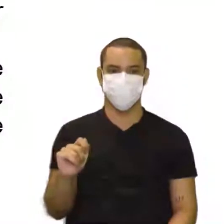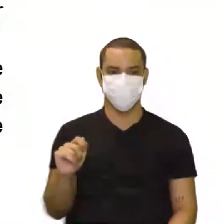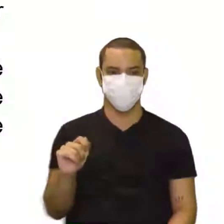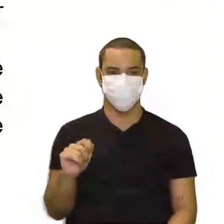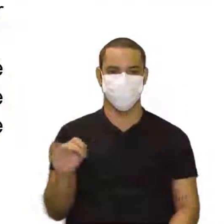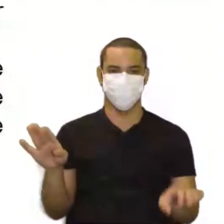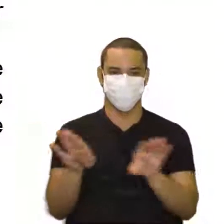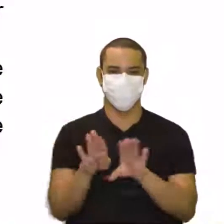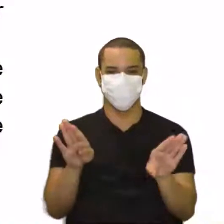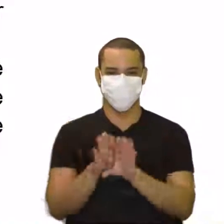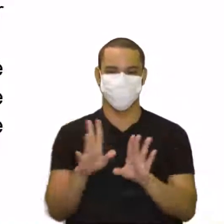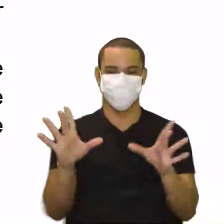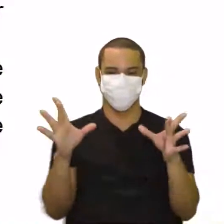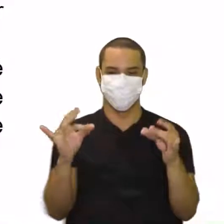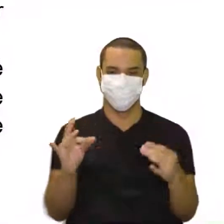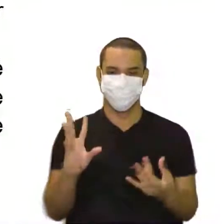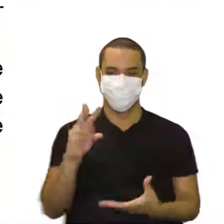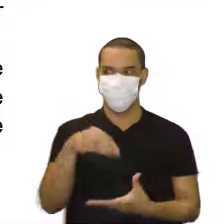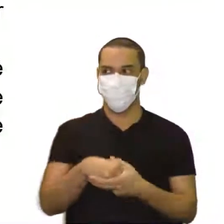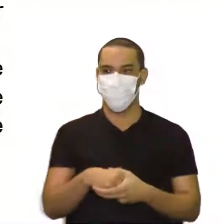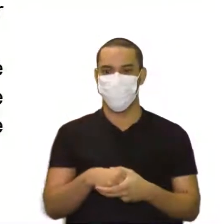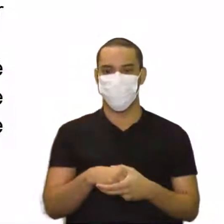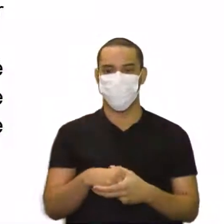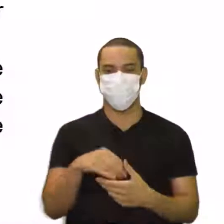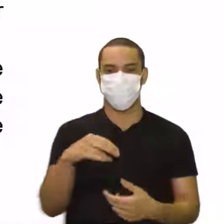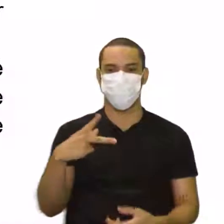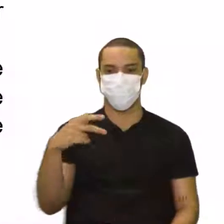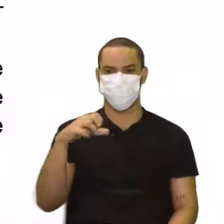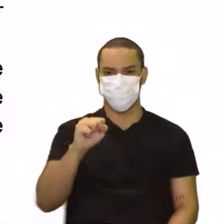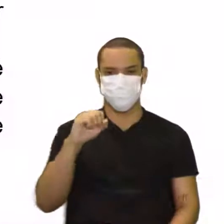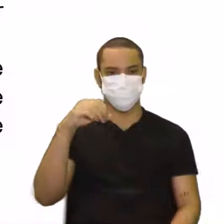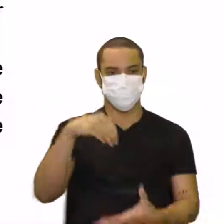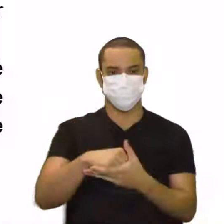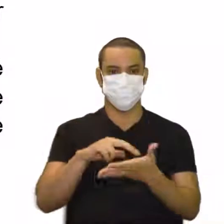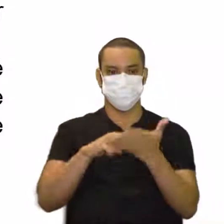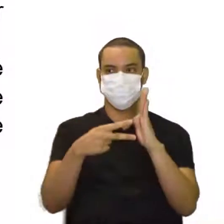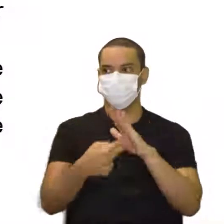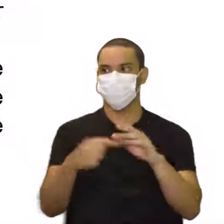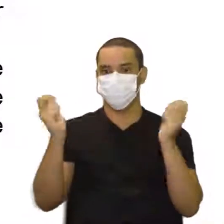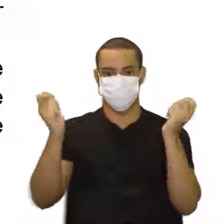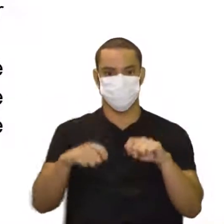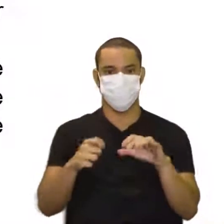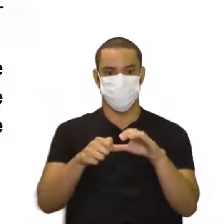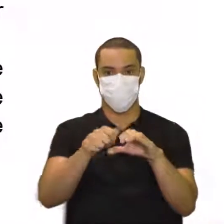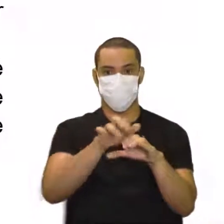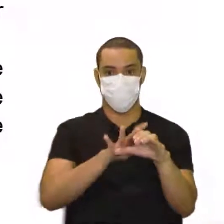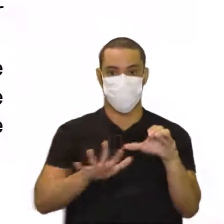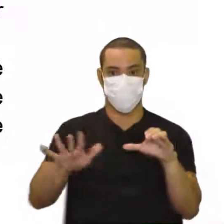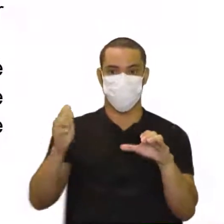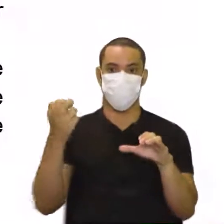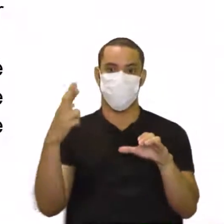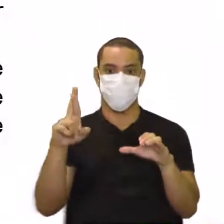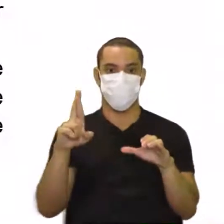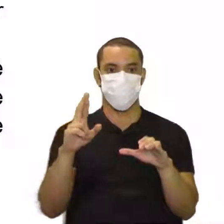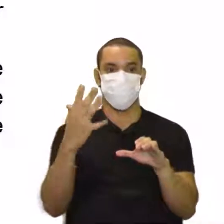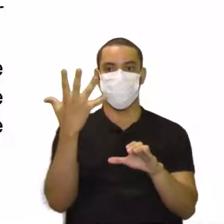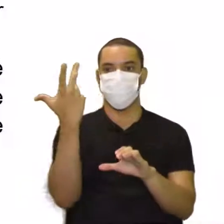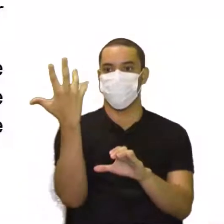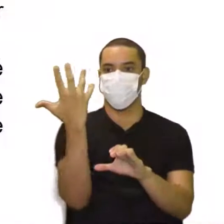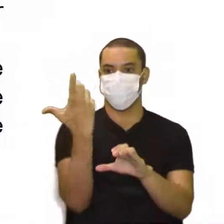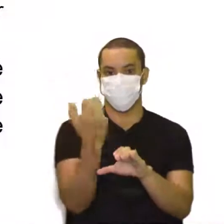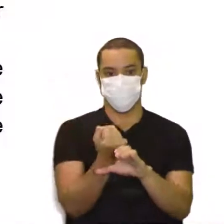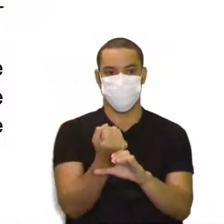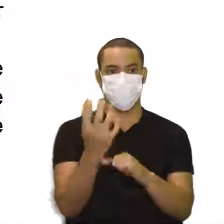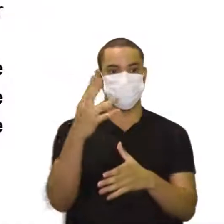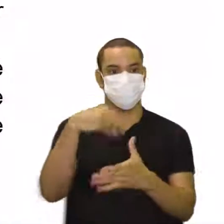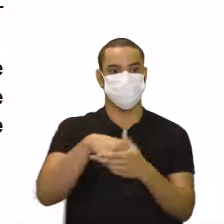Essa ventoinha é o dispositivo compás que permite a circulação do ar de modo a resfriar